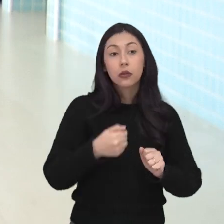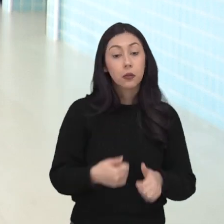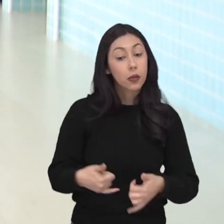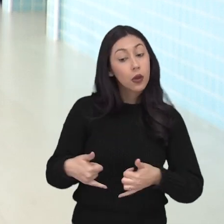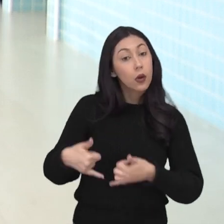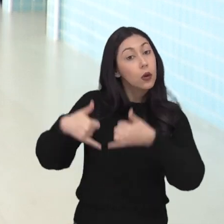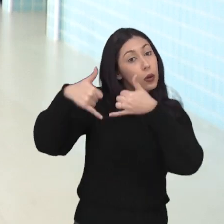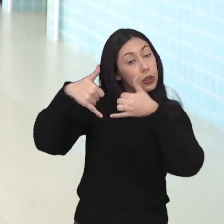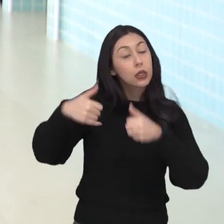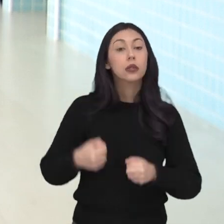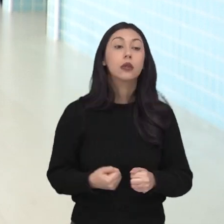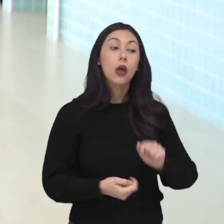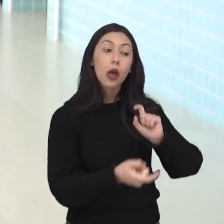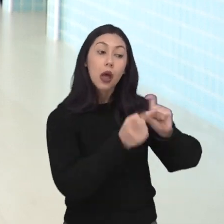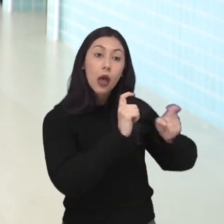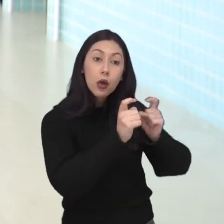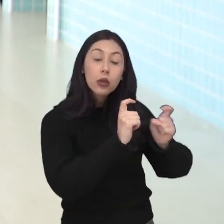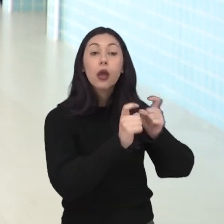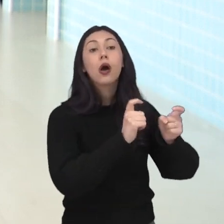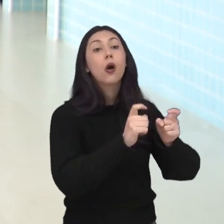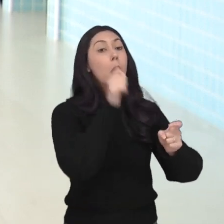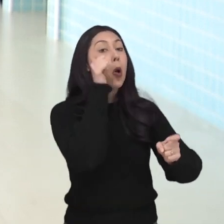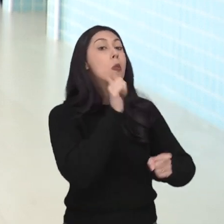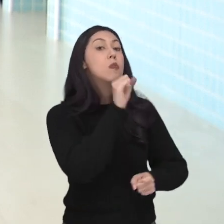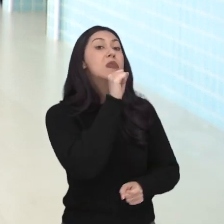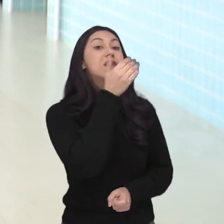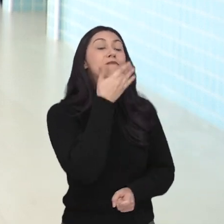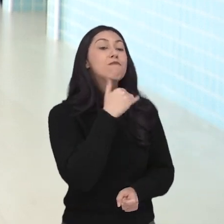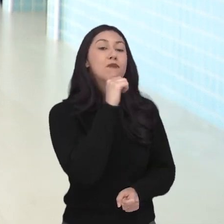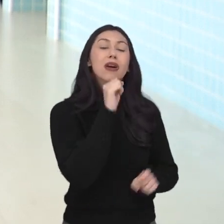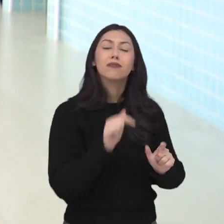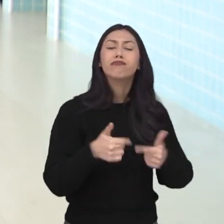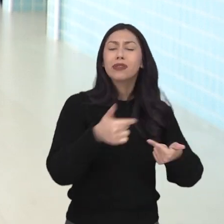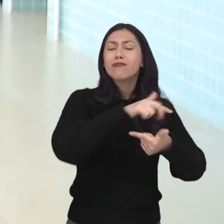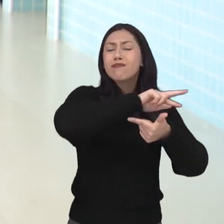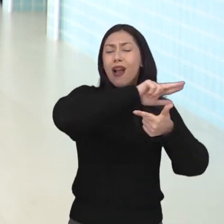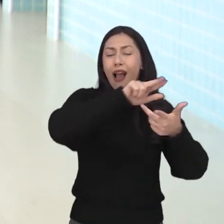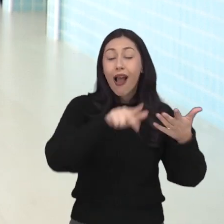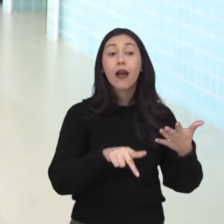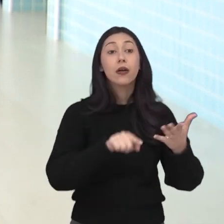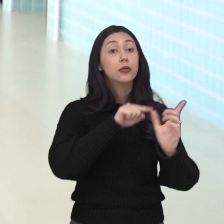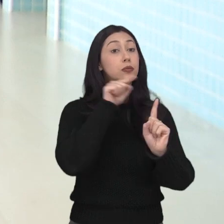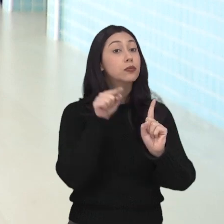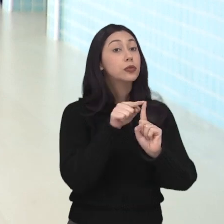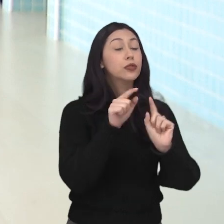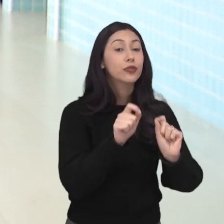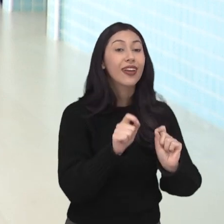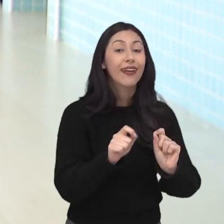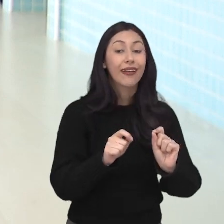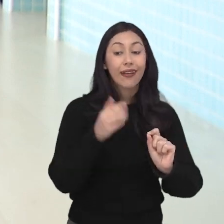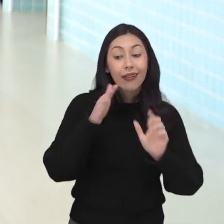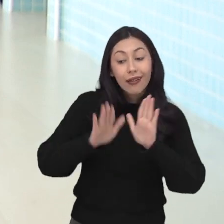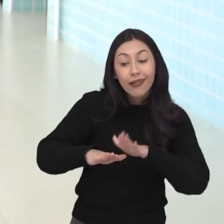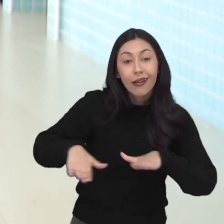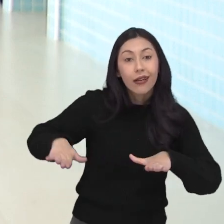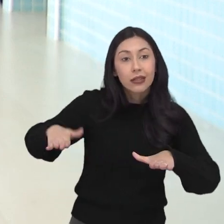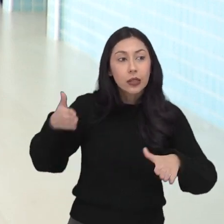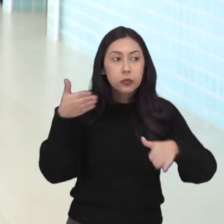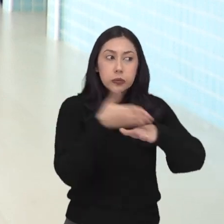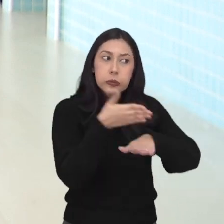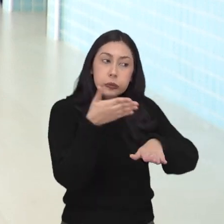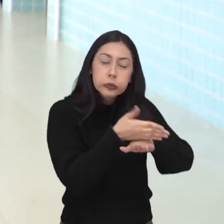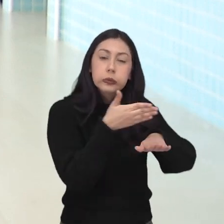famílias, contato telefônico, reunião de pais, várias outras ações são feitas para que essa criança